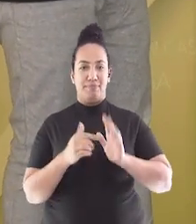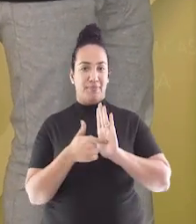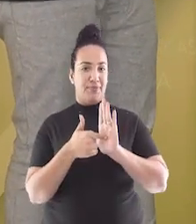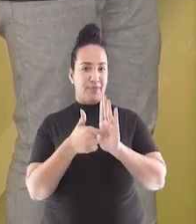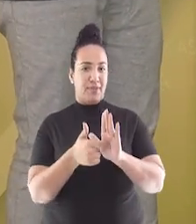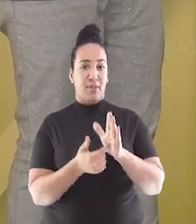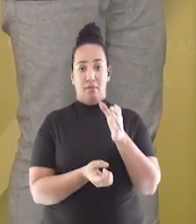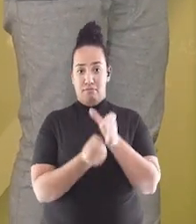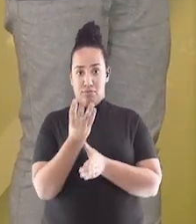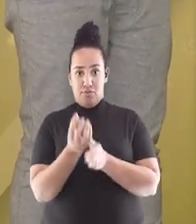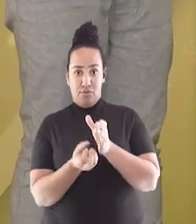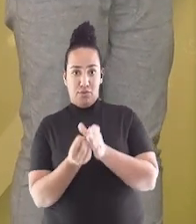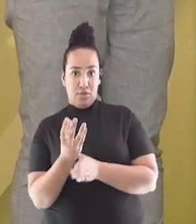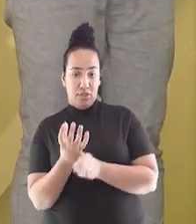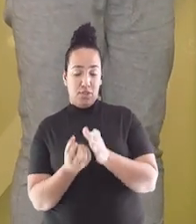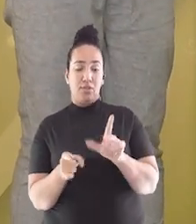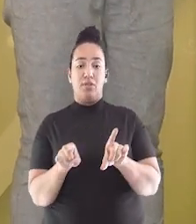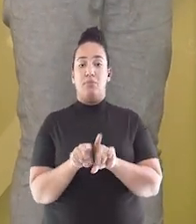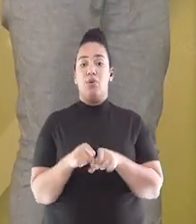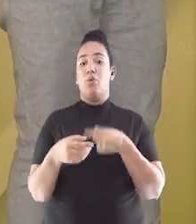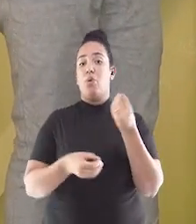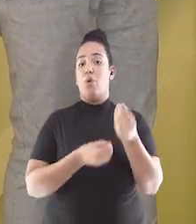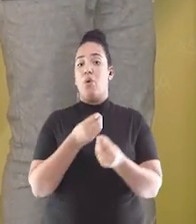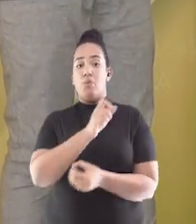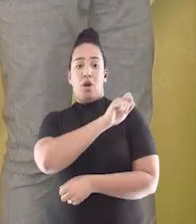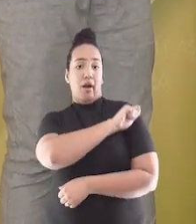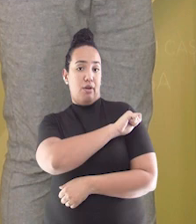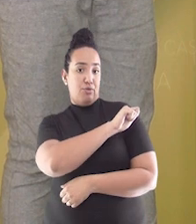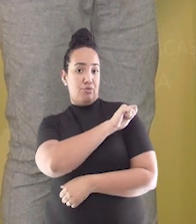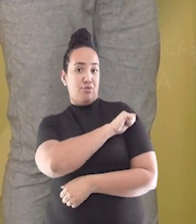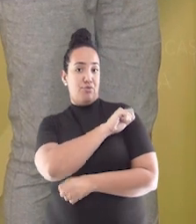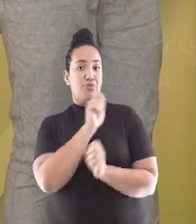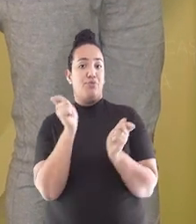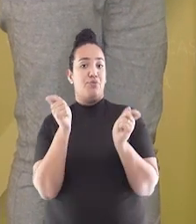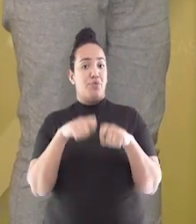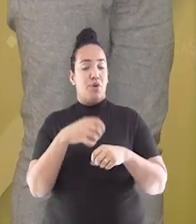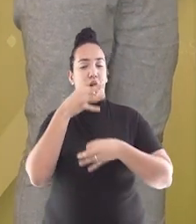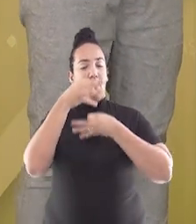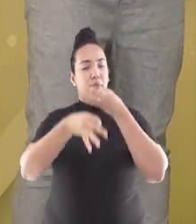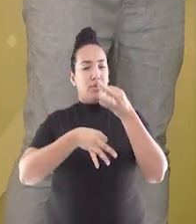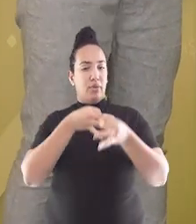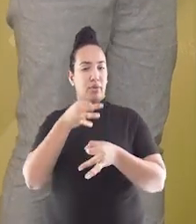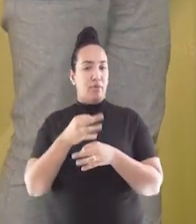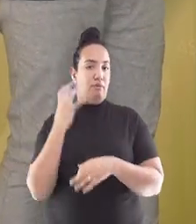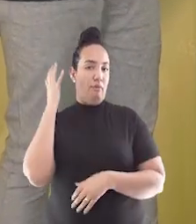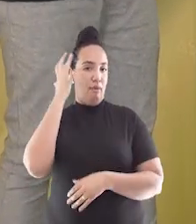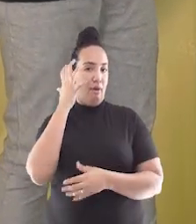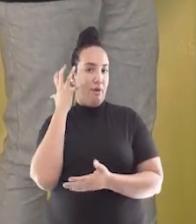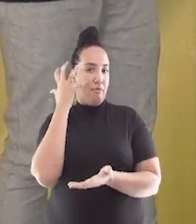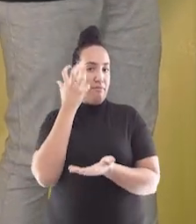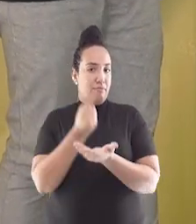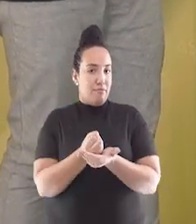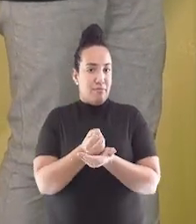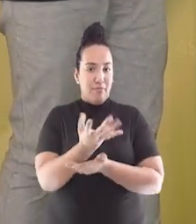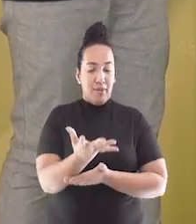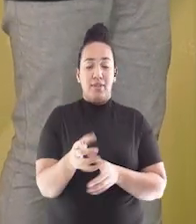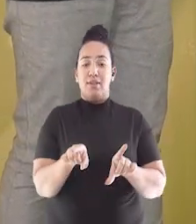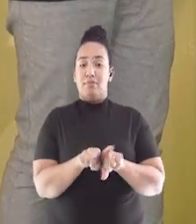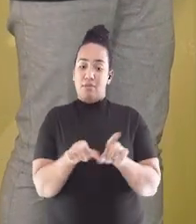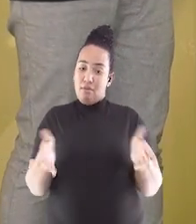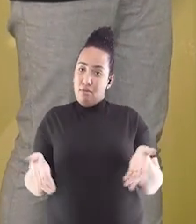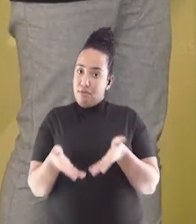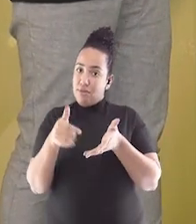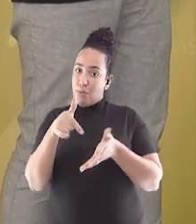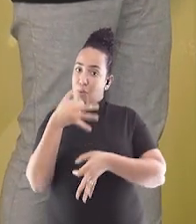trabalhar a produção oral e o poder argumentativo dos alunos por meio de um podcast, incentivando a exposição de